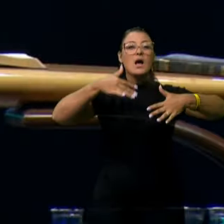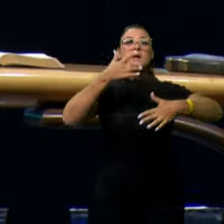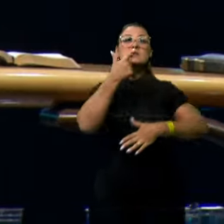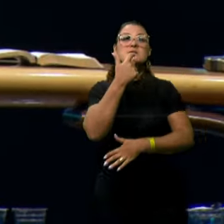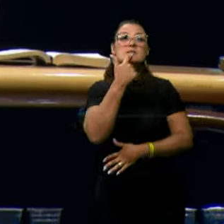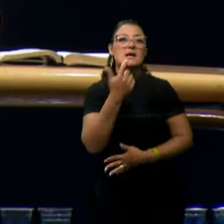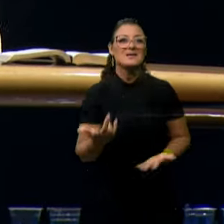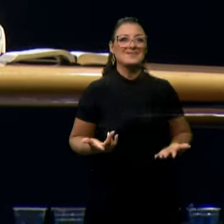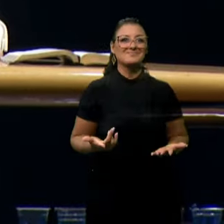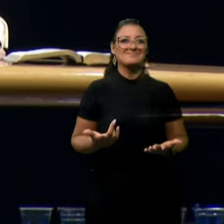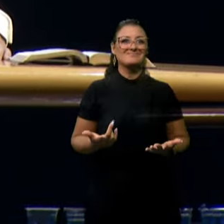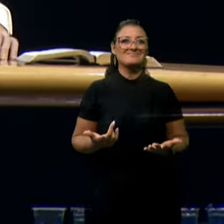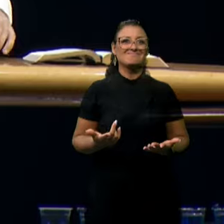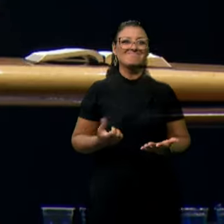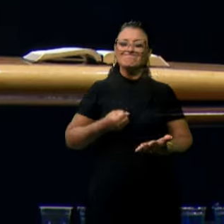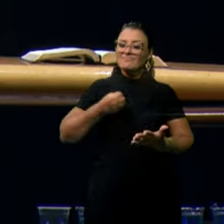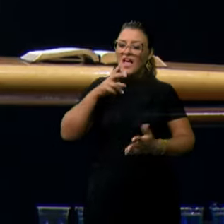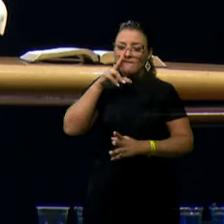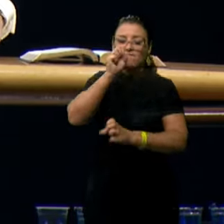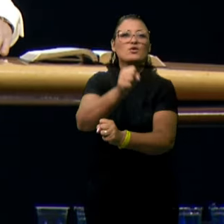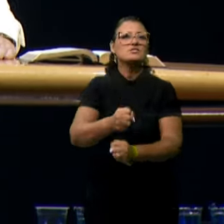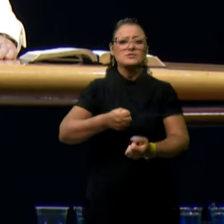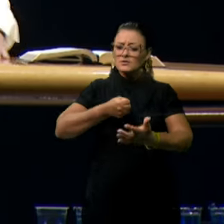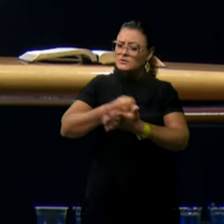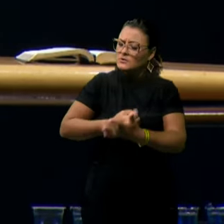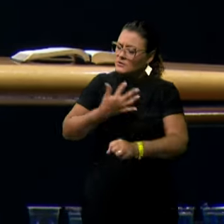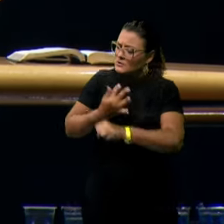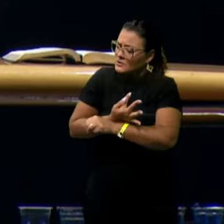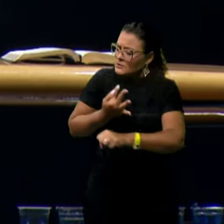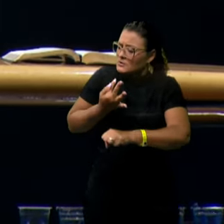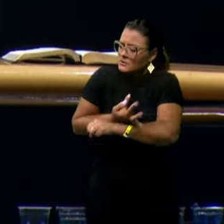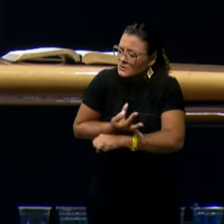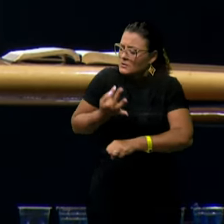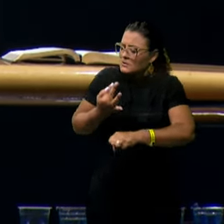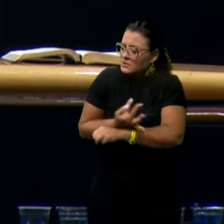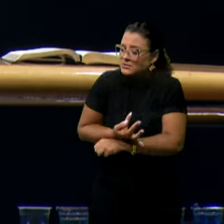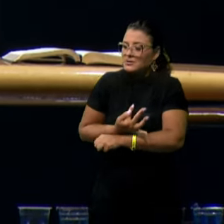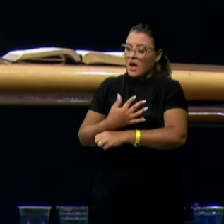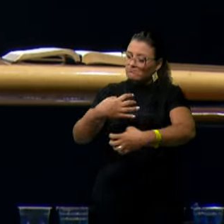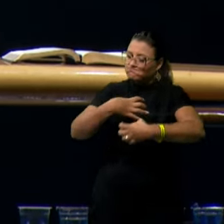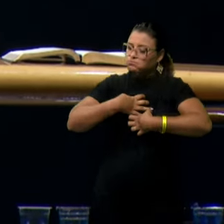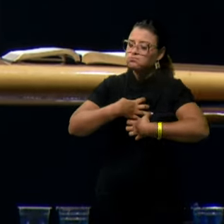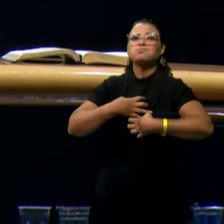intensidade quando você começa a encarnar o espírito de oração e noite